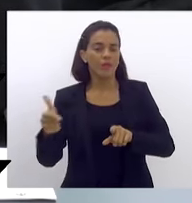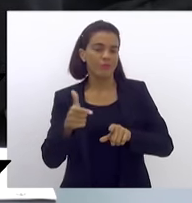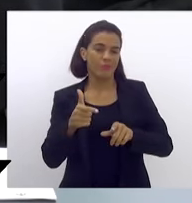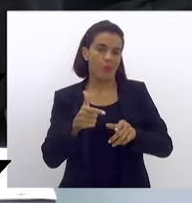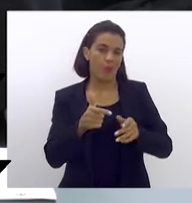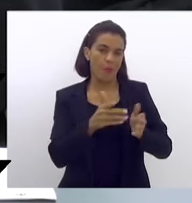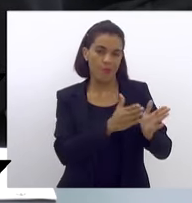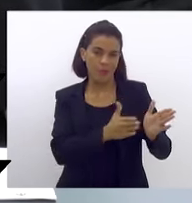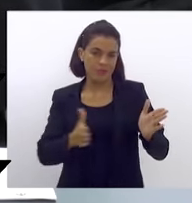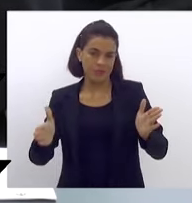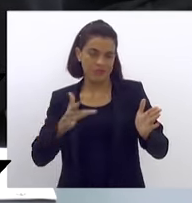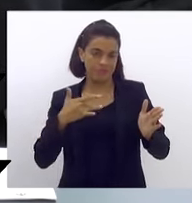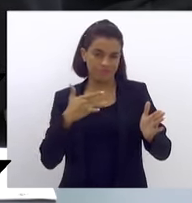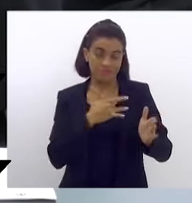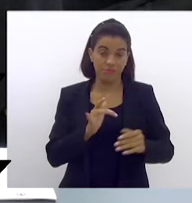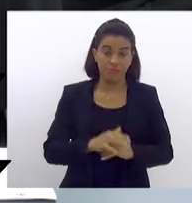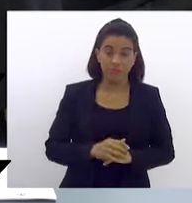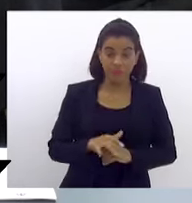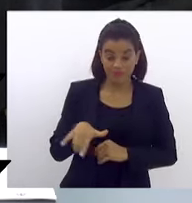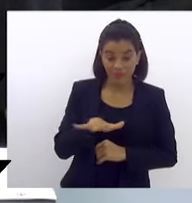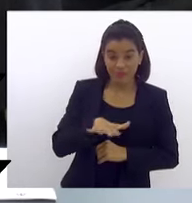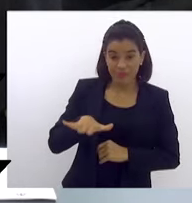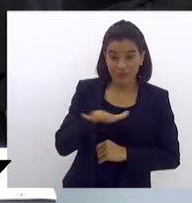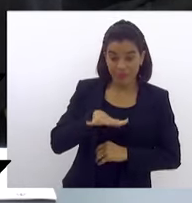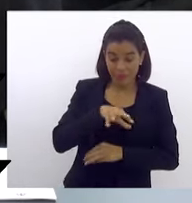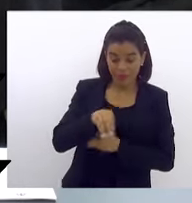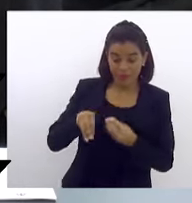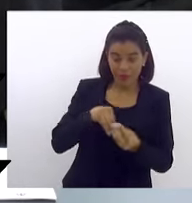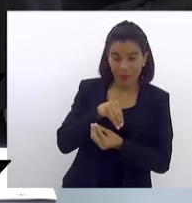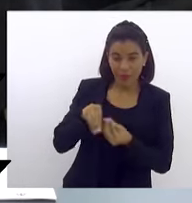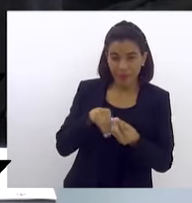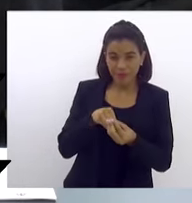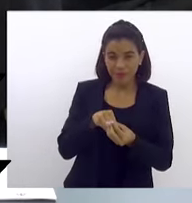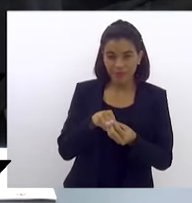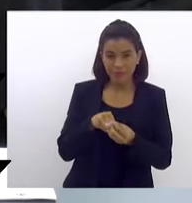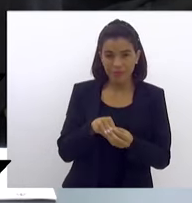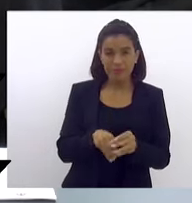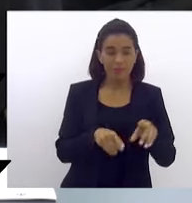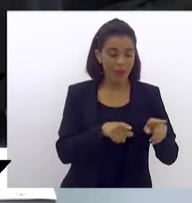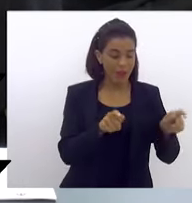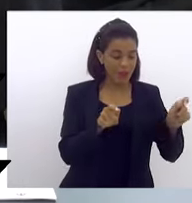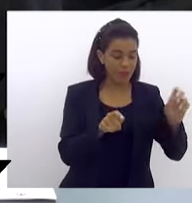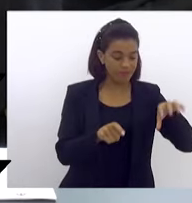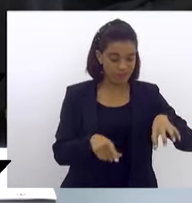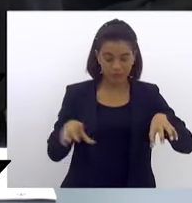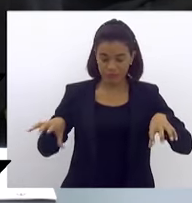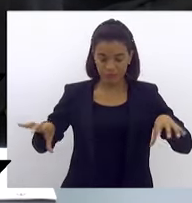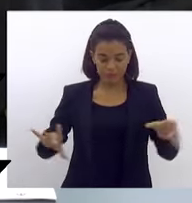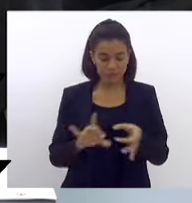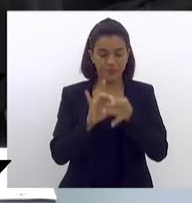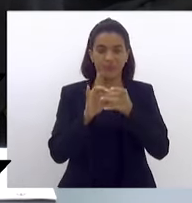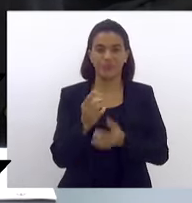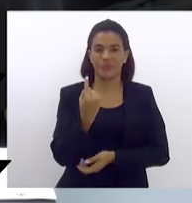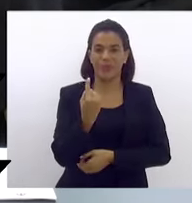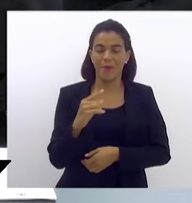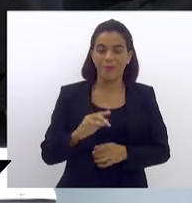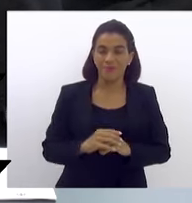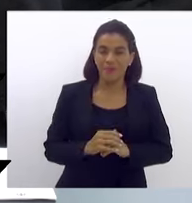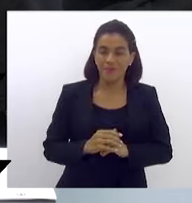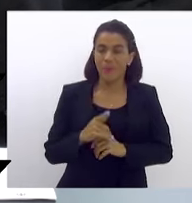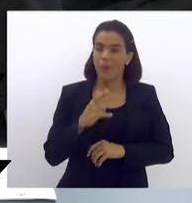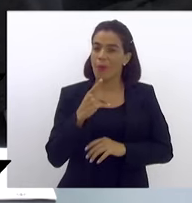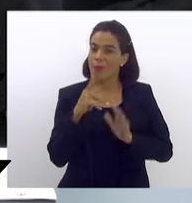saúde nesse caso aqui ele mistura né as duas possibilidades me parece fazendo com que o